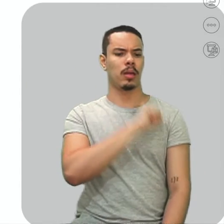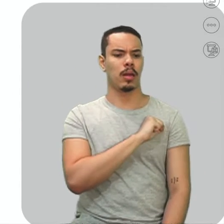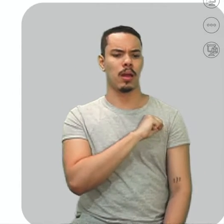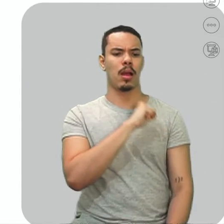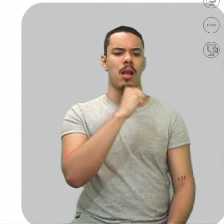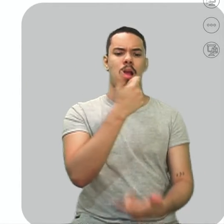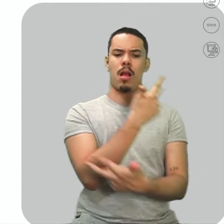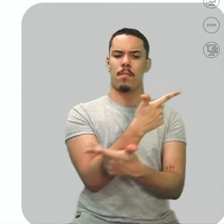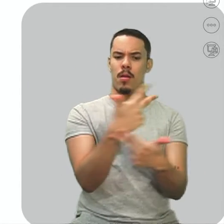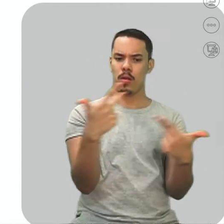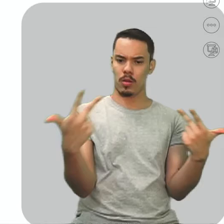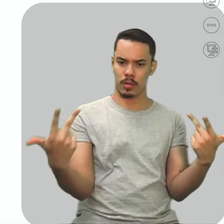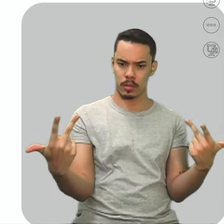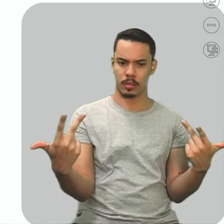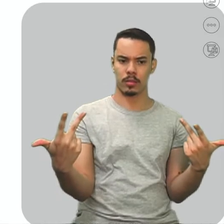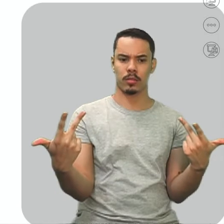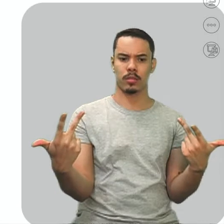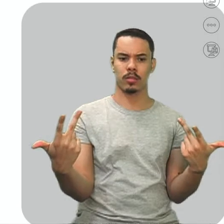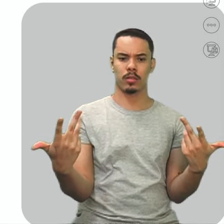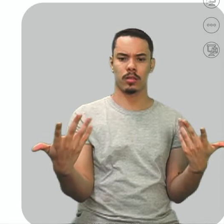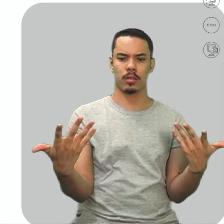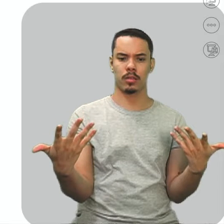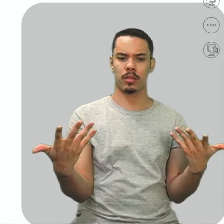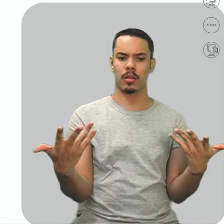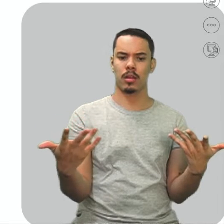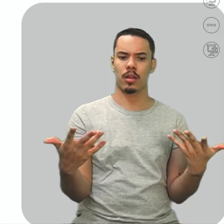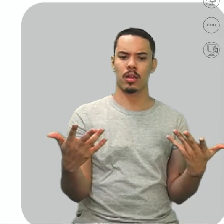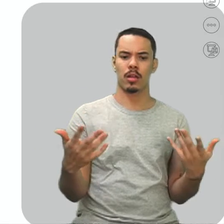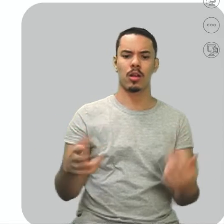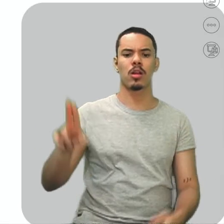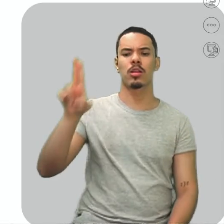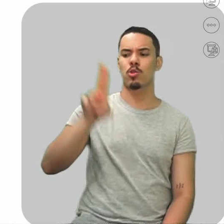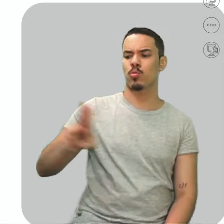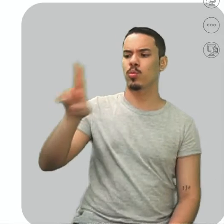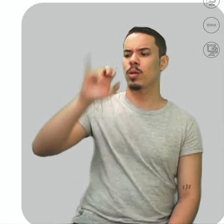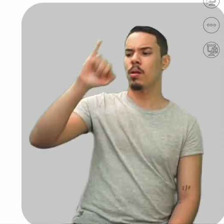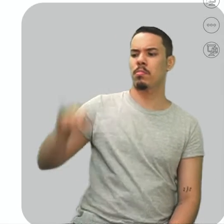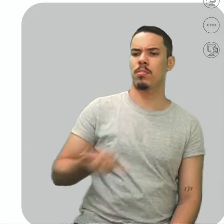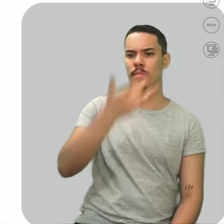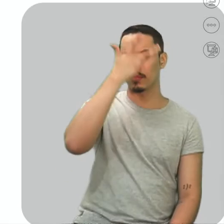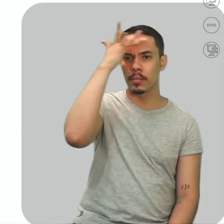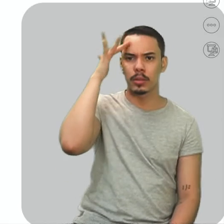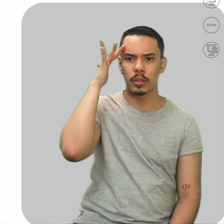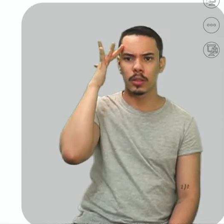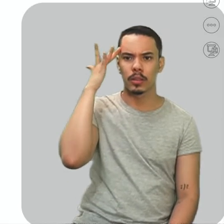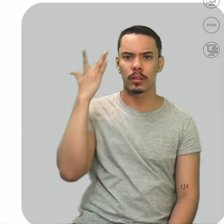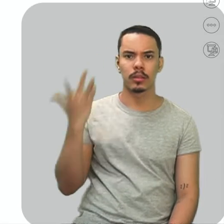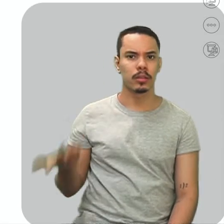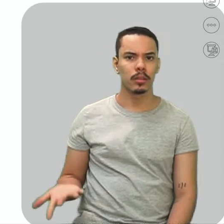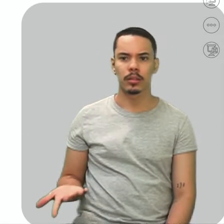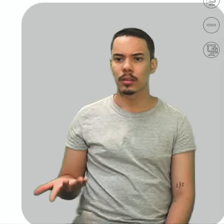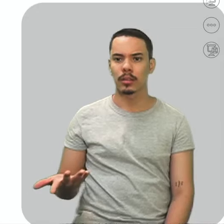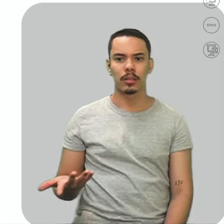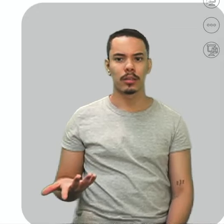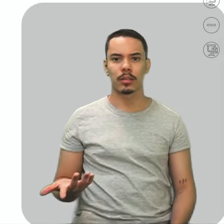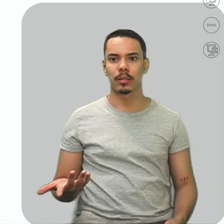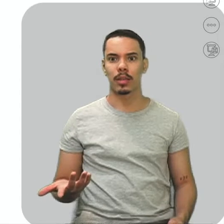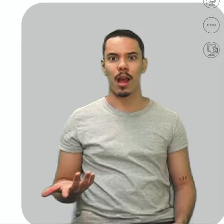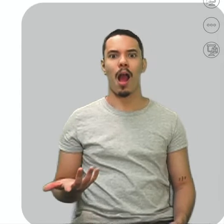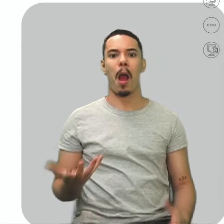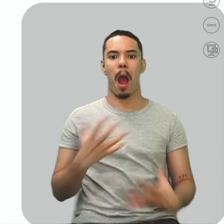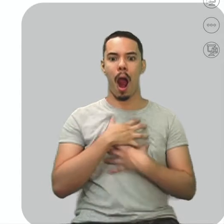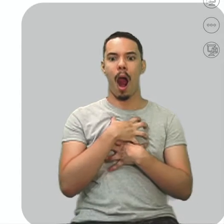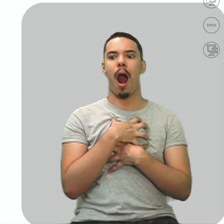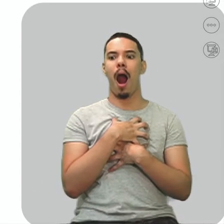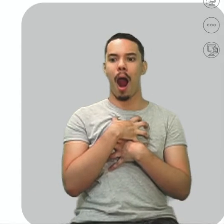porque as coisas não por que amamos as coisas e usamos as pessoas eu